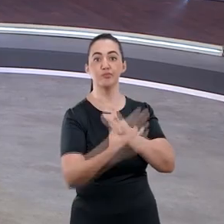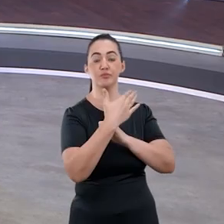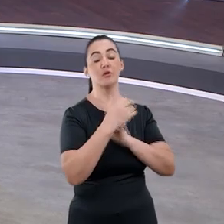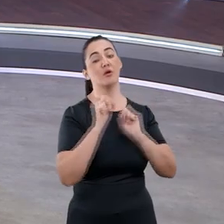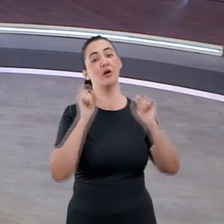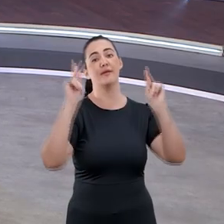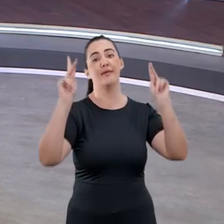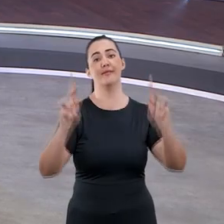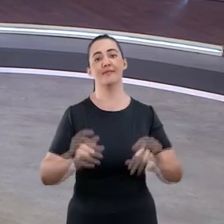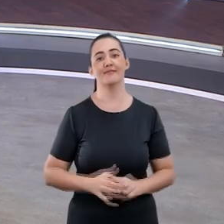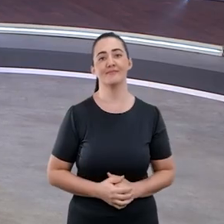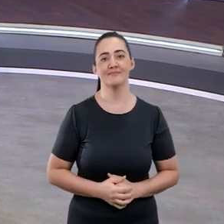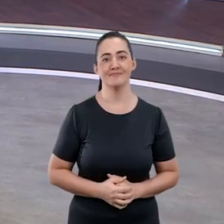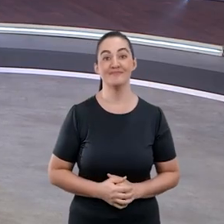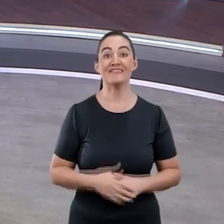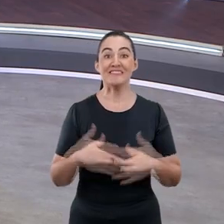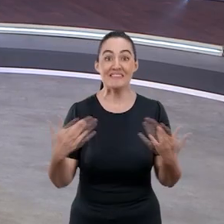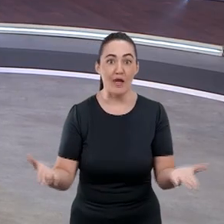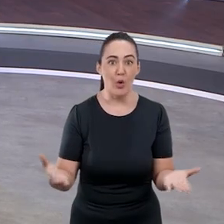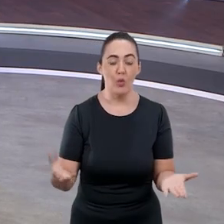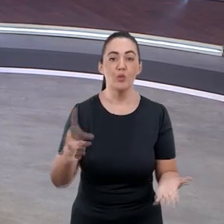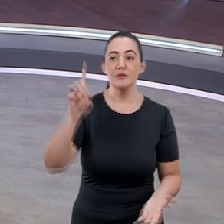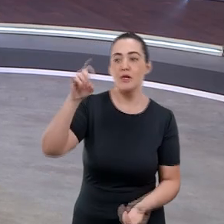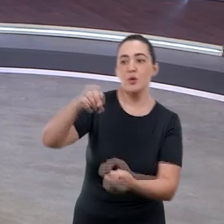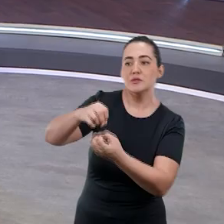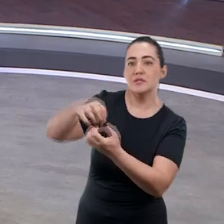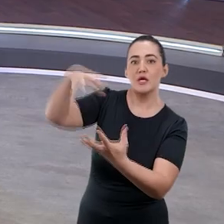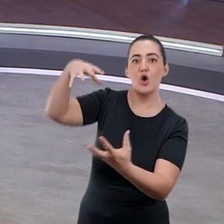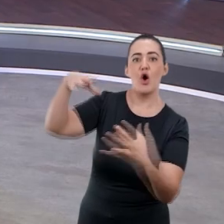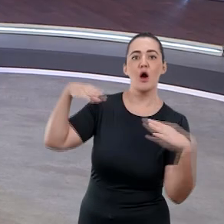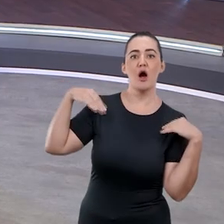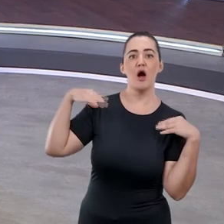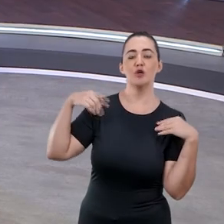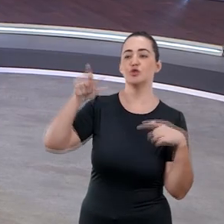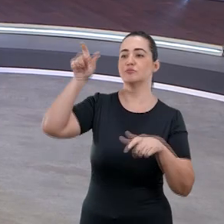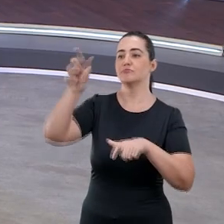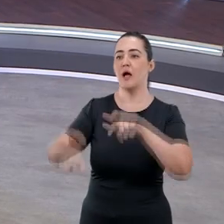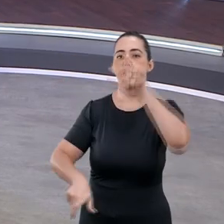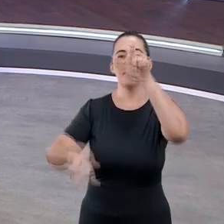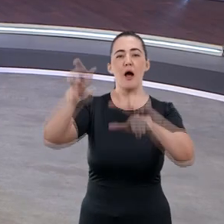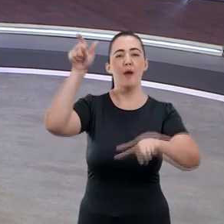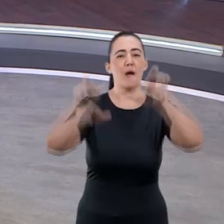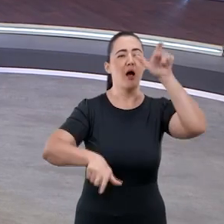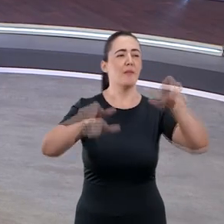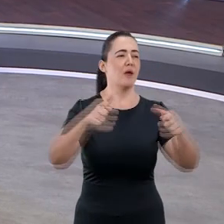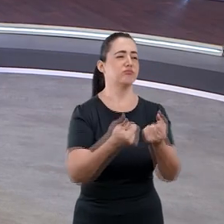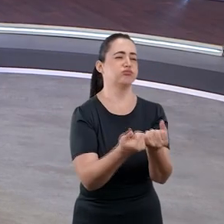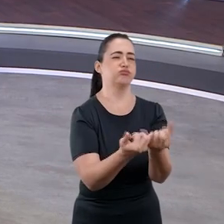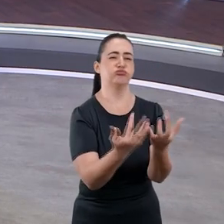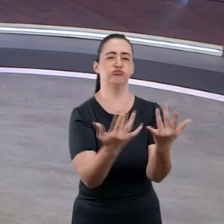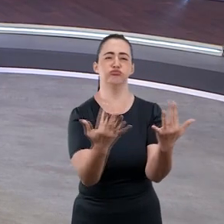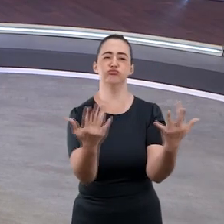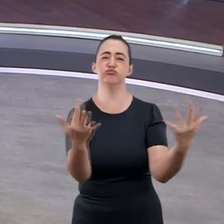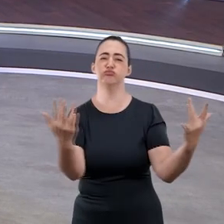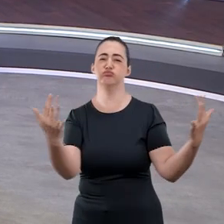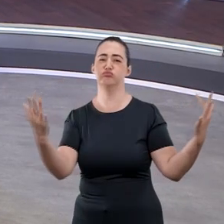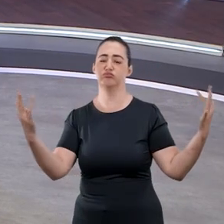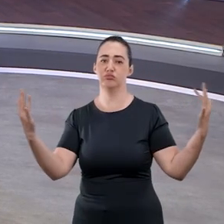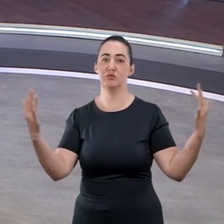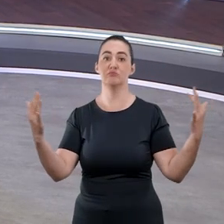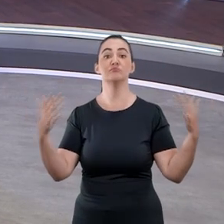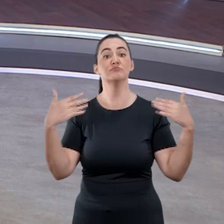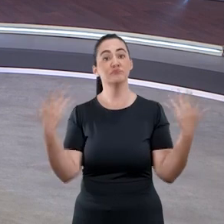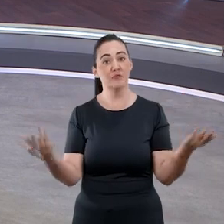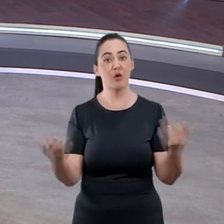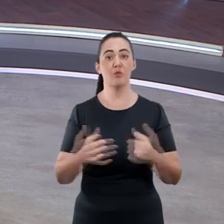criado escolhe não obedecer a Deus, escolhe pelo caminho que Deus falou para não ir, ele transgrediu a